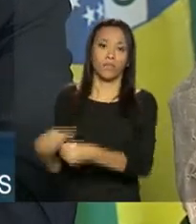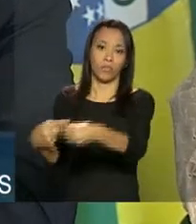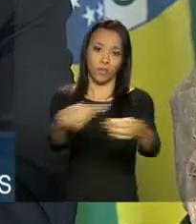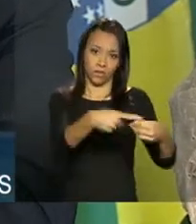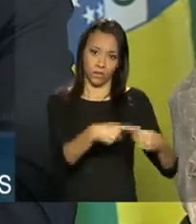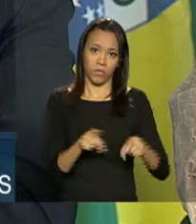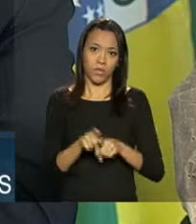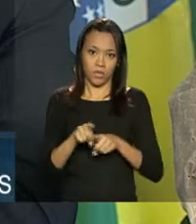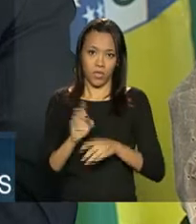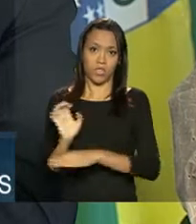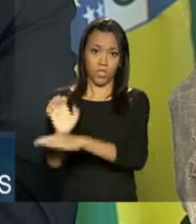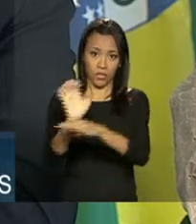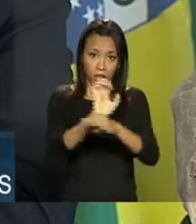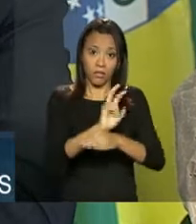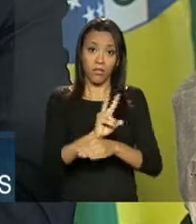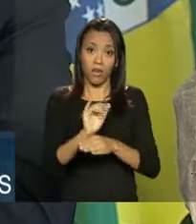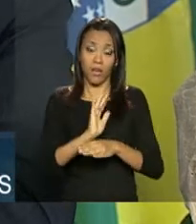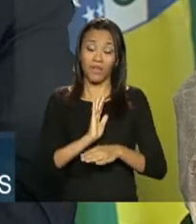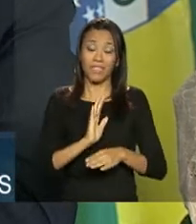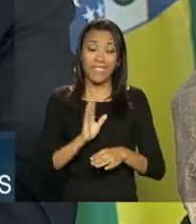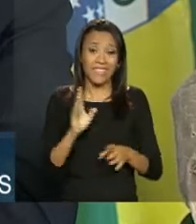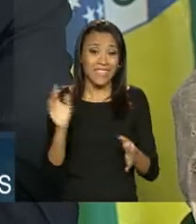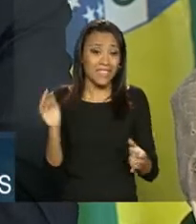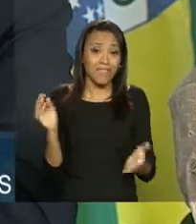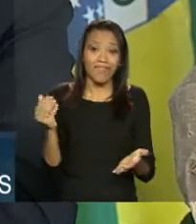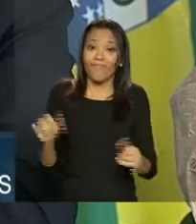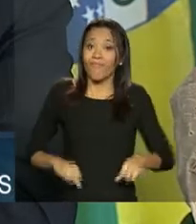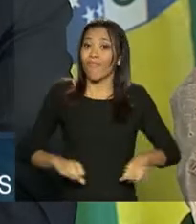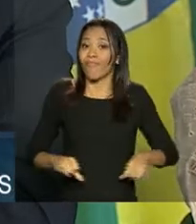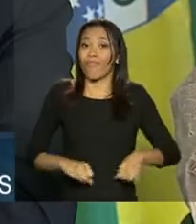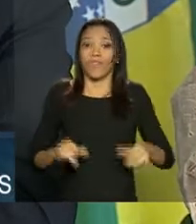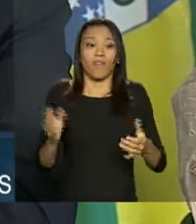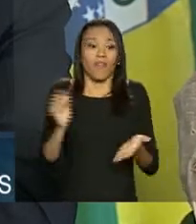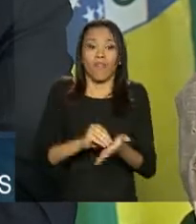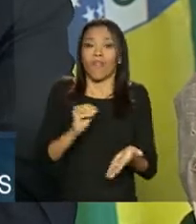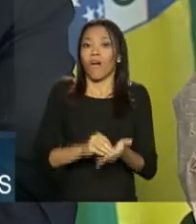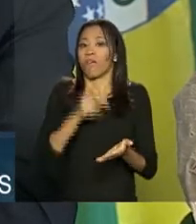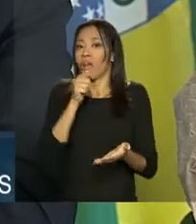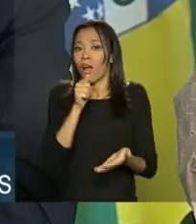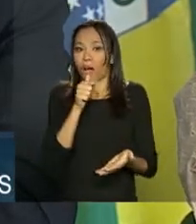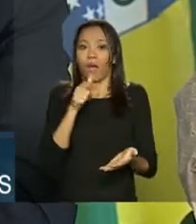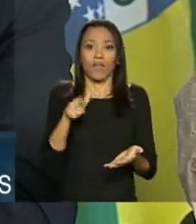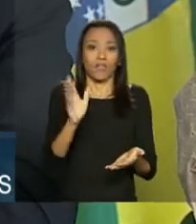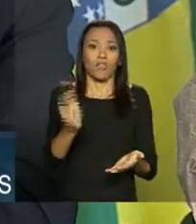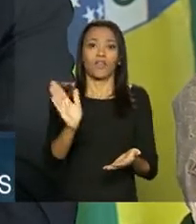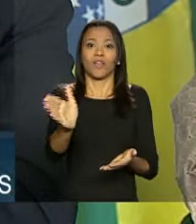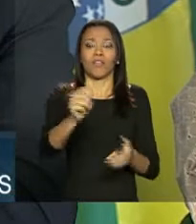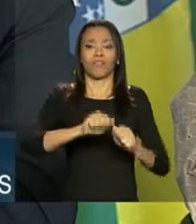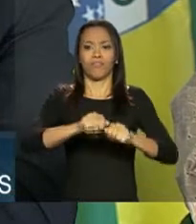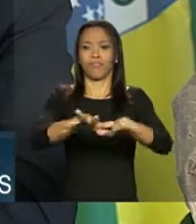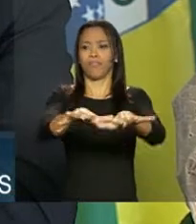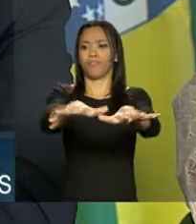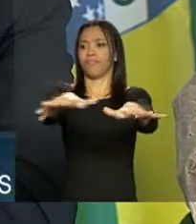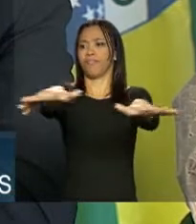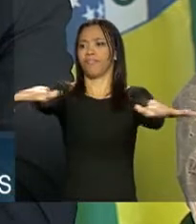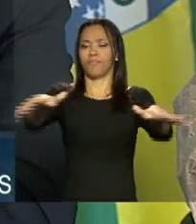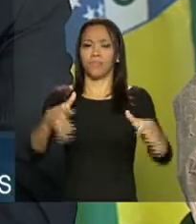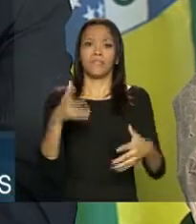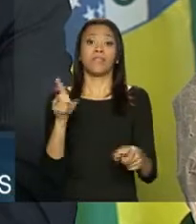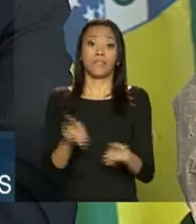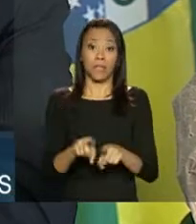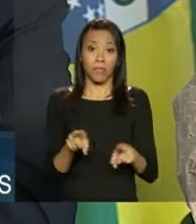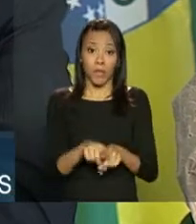estados é que estão em colapso de água falta d'água ela é já generalizada o